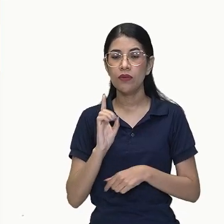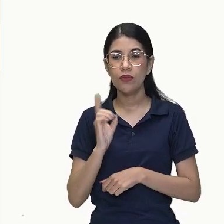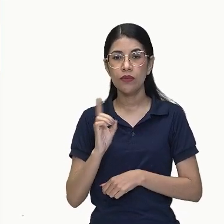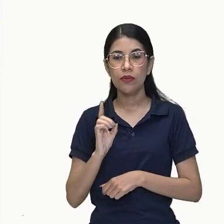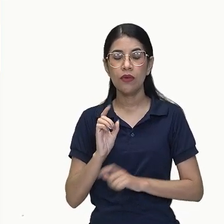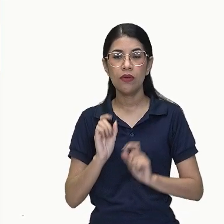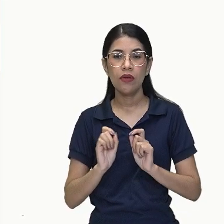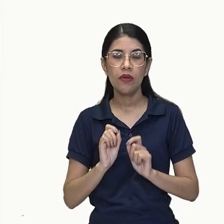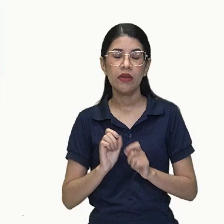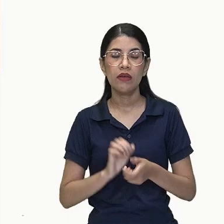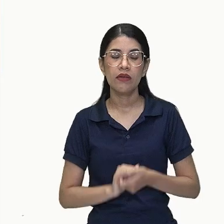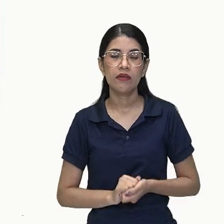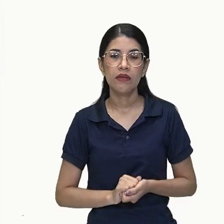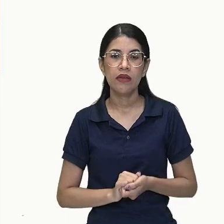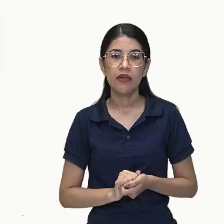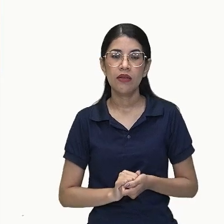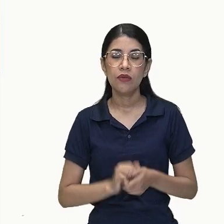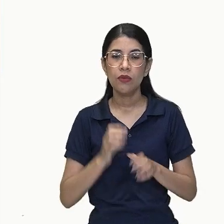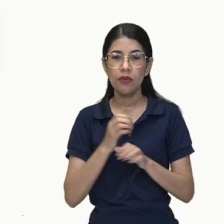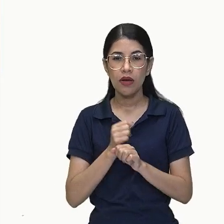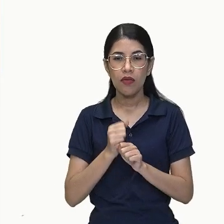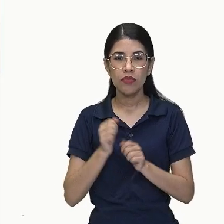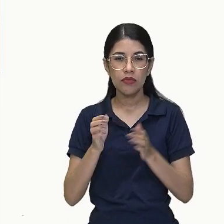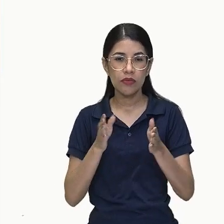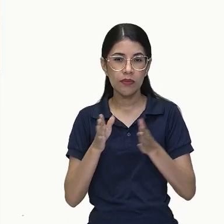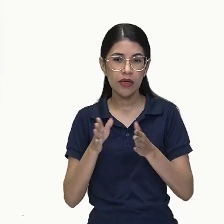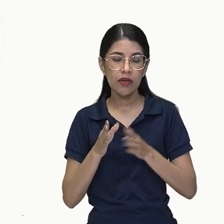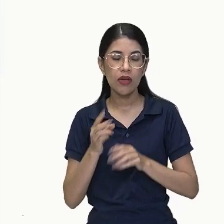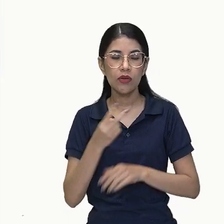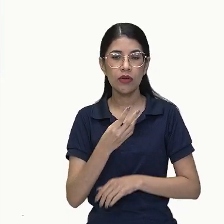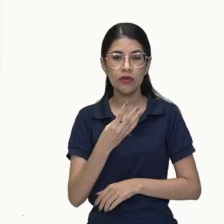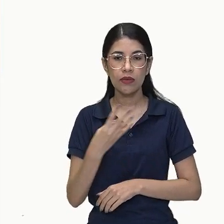ali pela cotação do período, né?